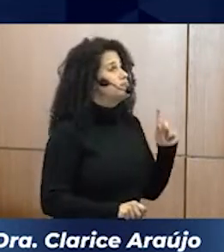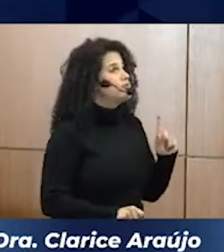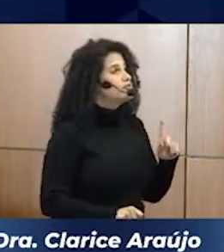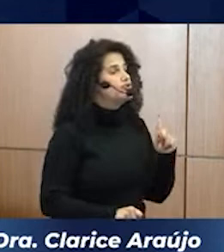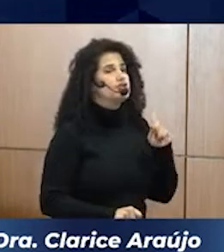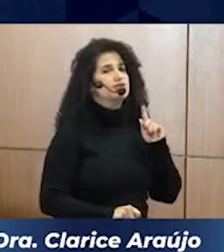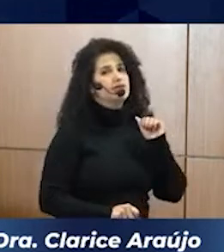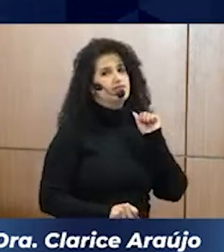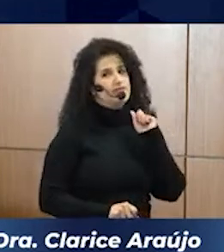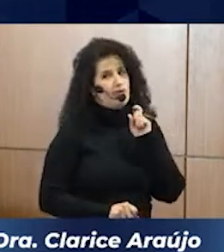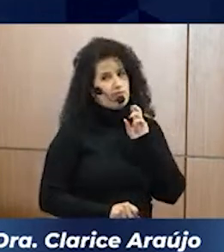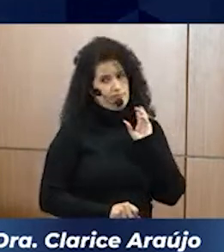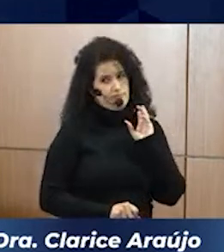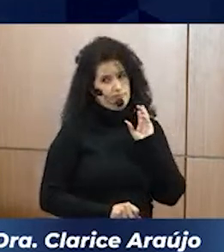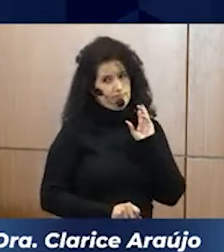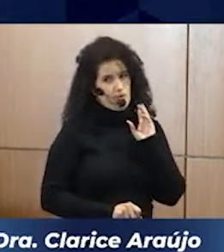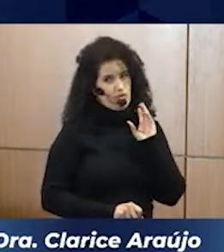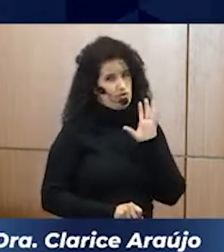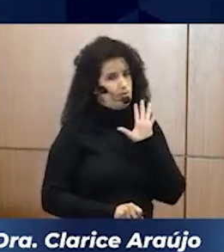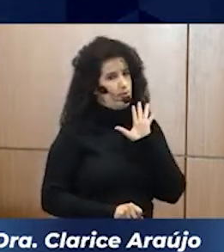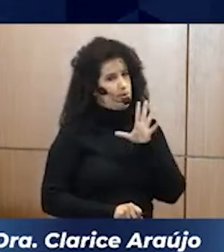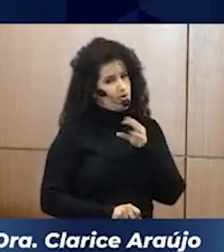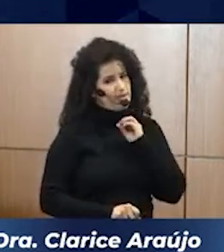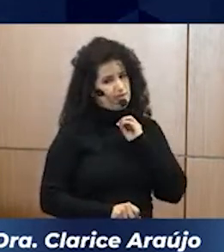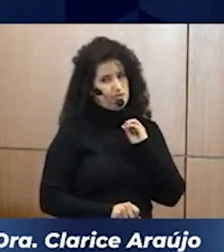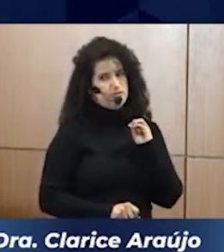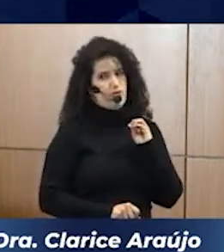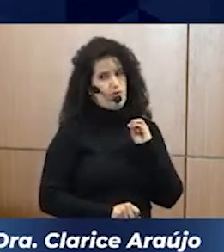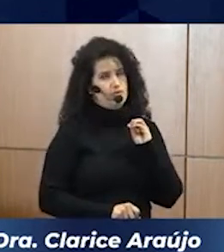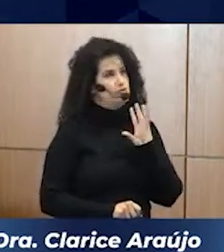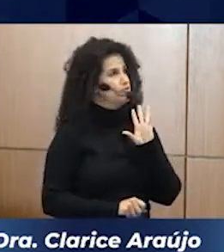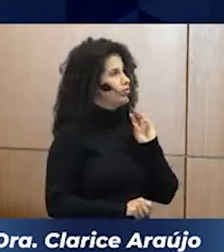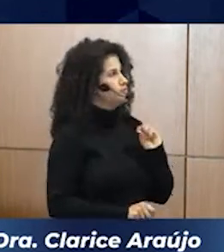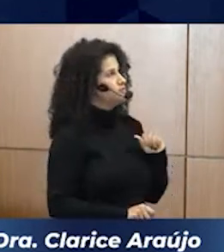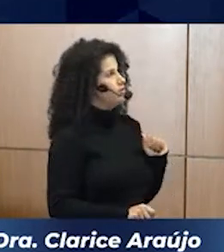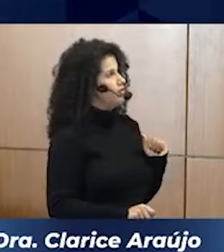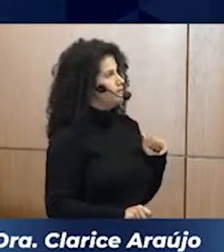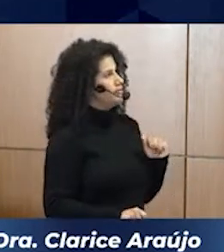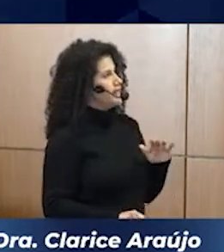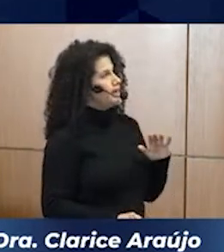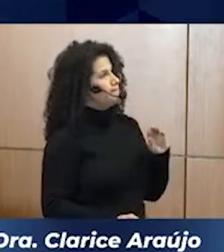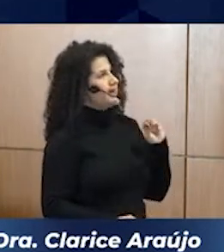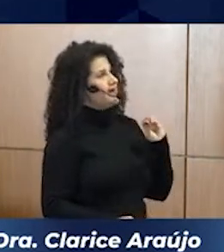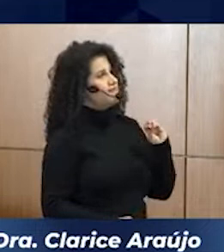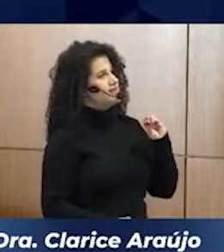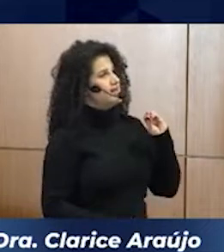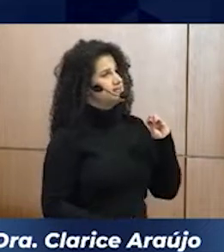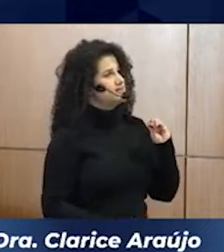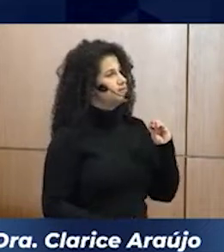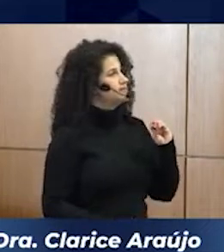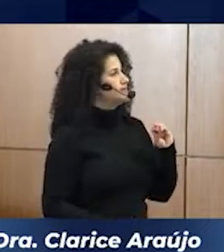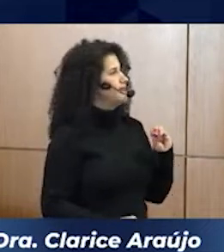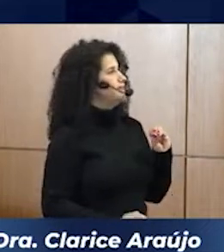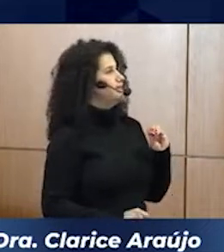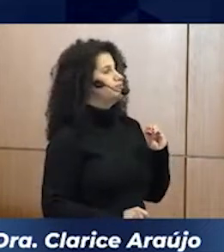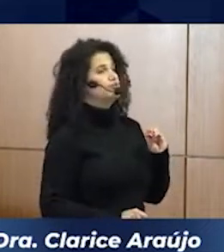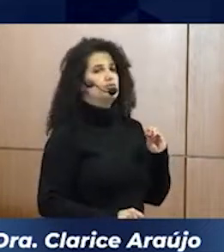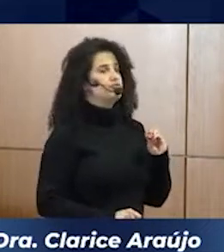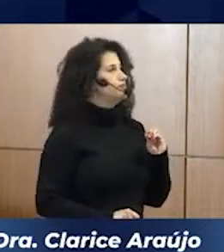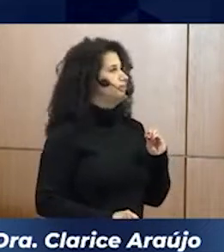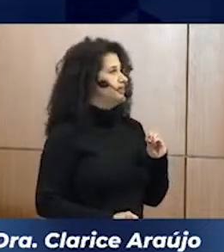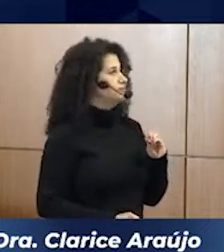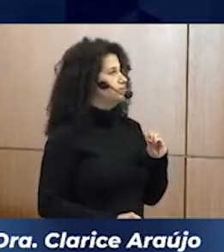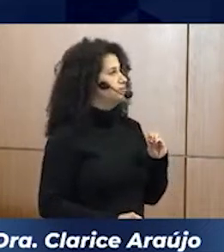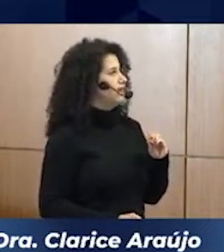abordagem multinível... Oh, já não é uma abordagem só, de um nome só. Para avaliação e tratamento